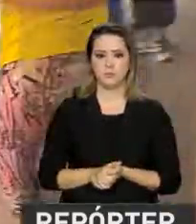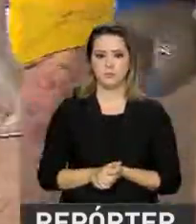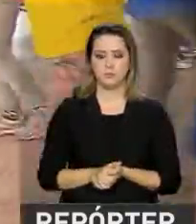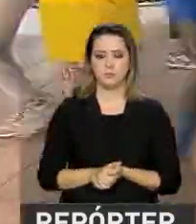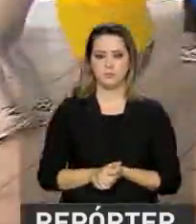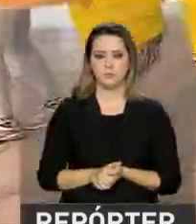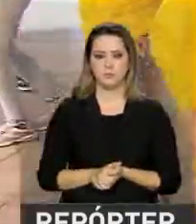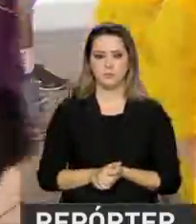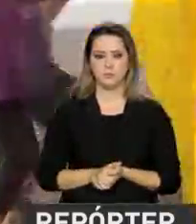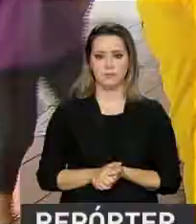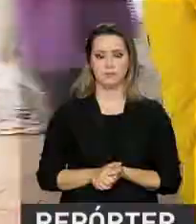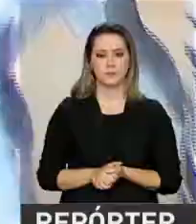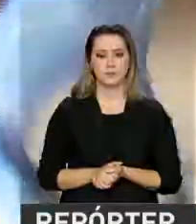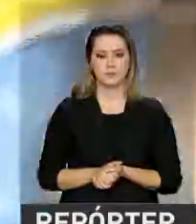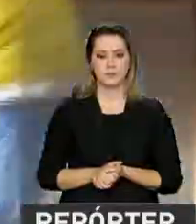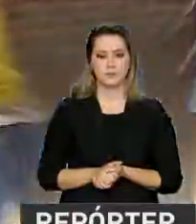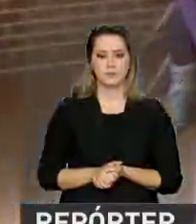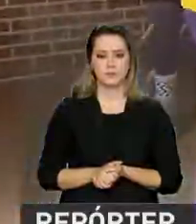a